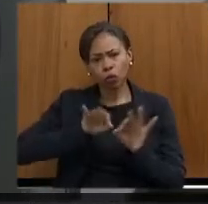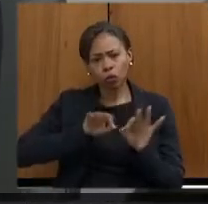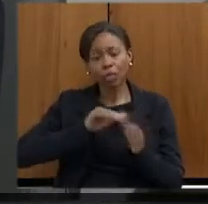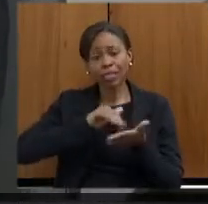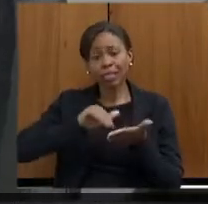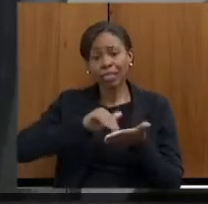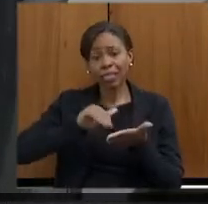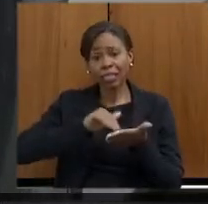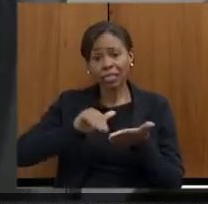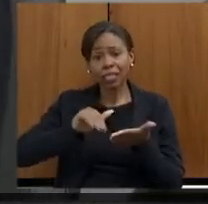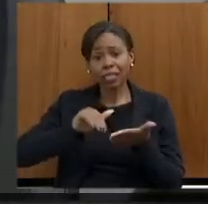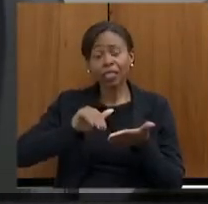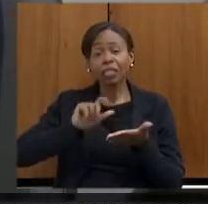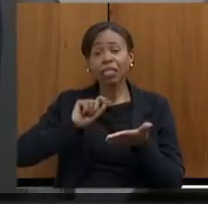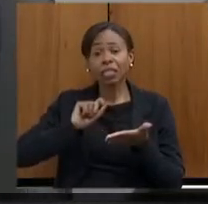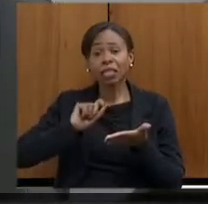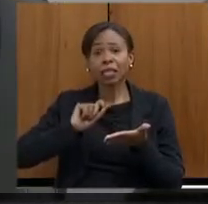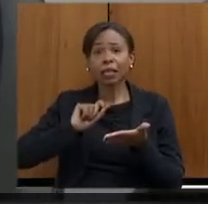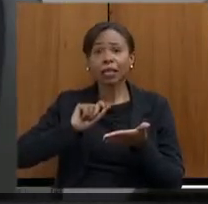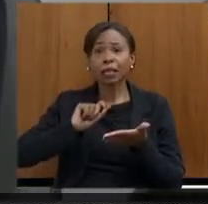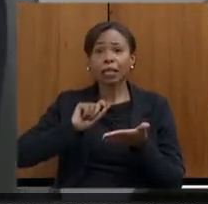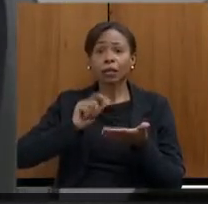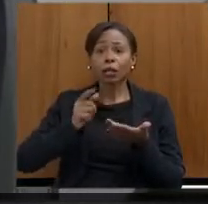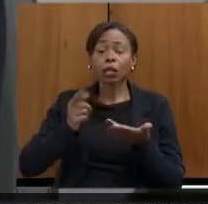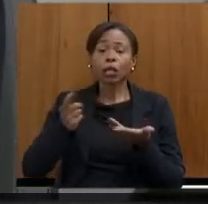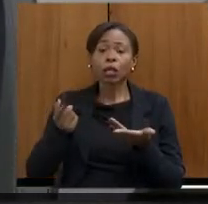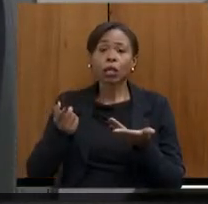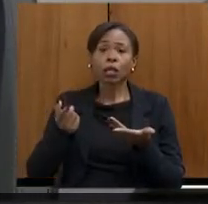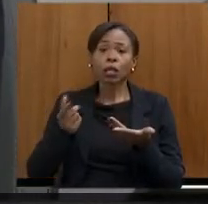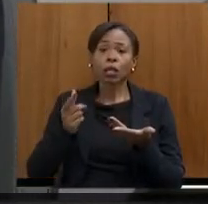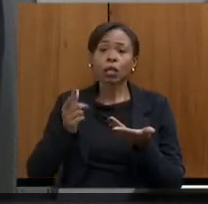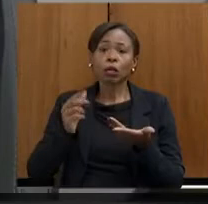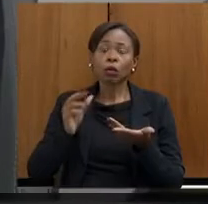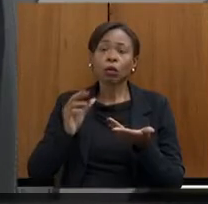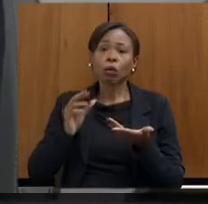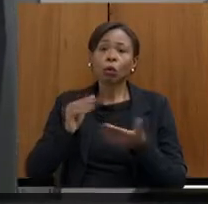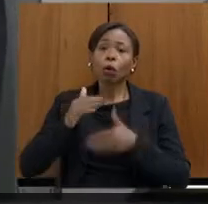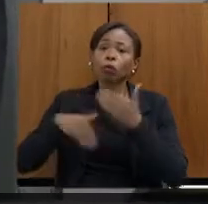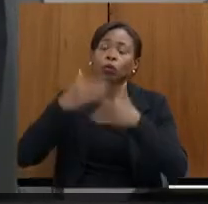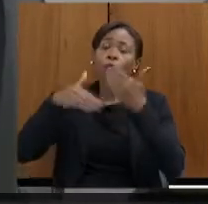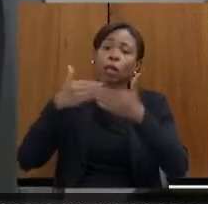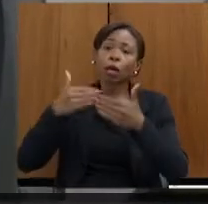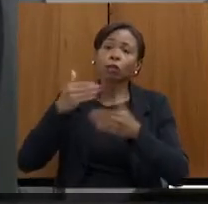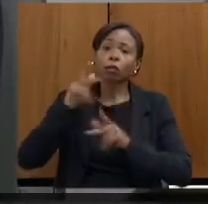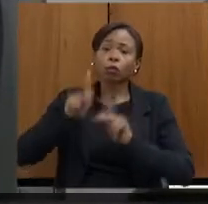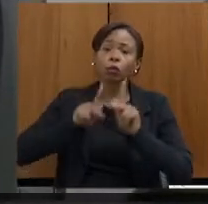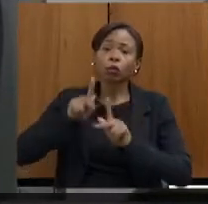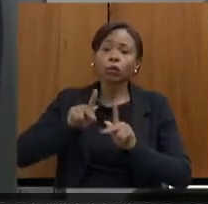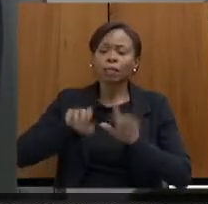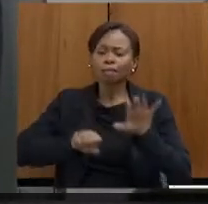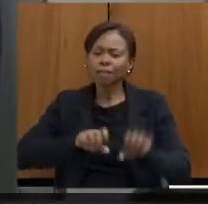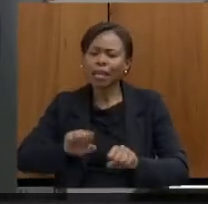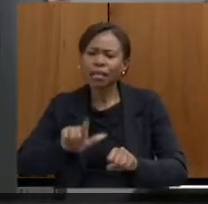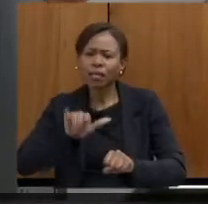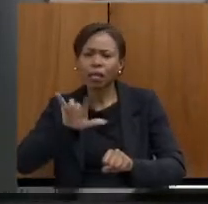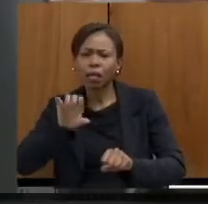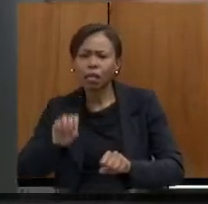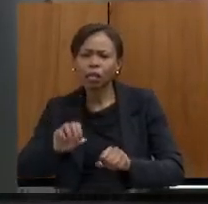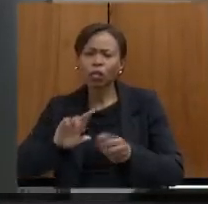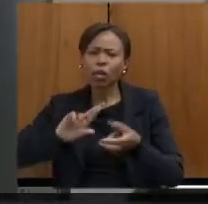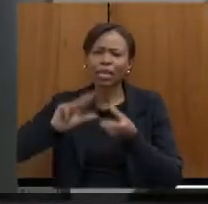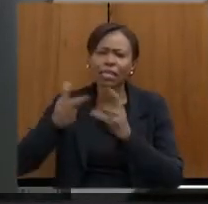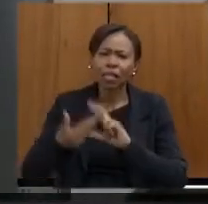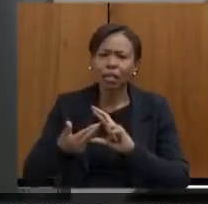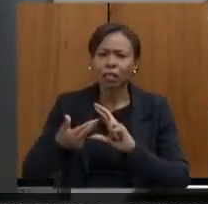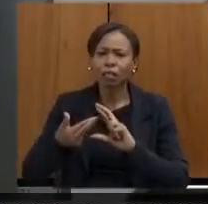Produtiva para os catadores de materiais recicláveis, população de rua, em situação de rua e o alcance nos municípios. Importante